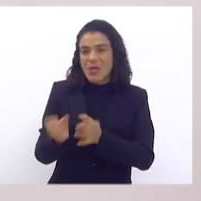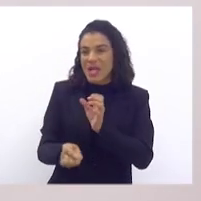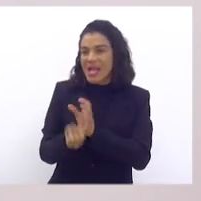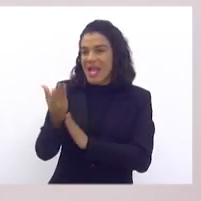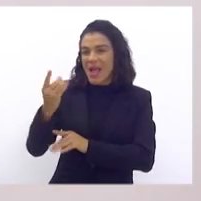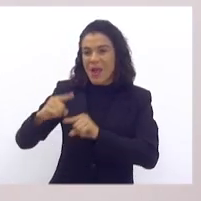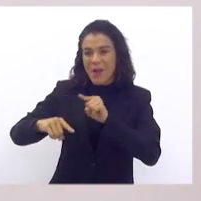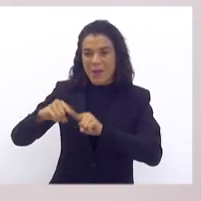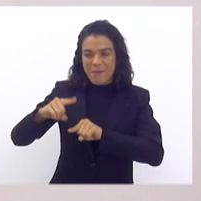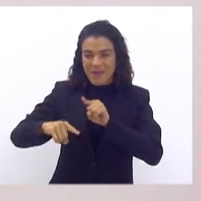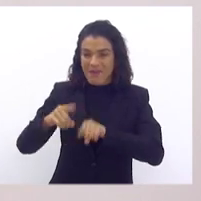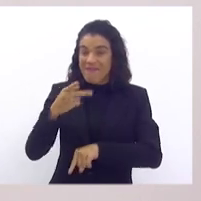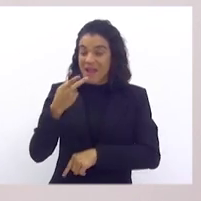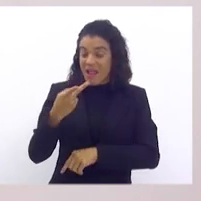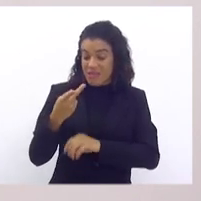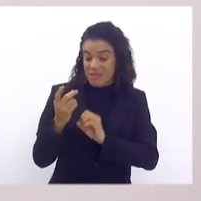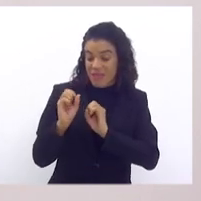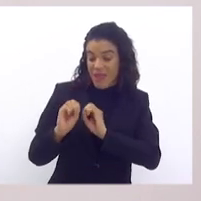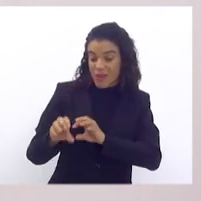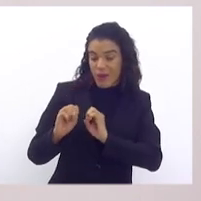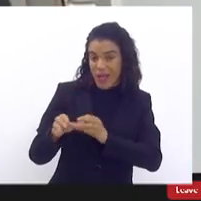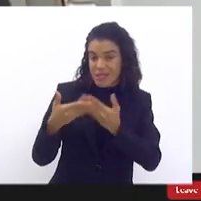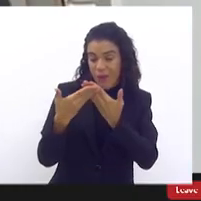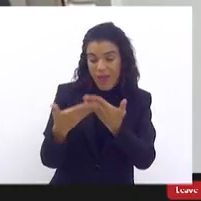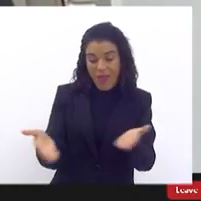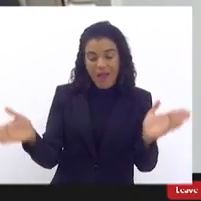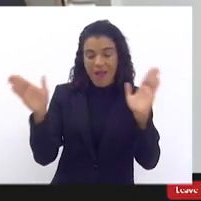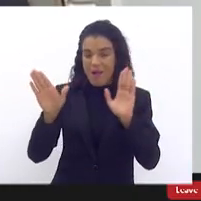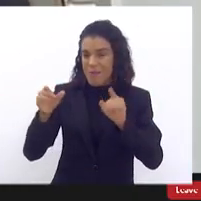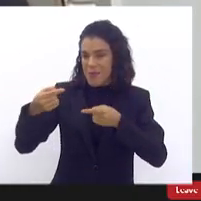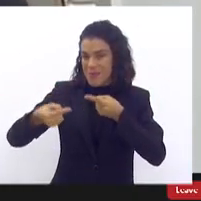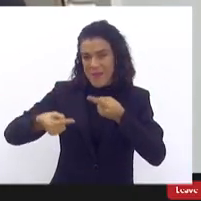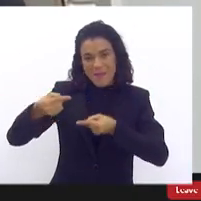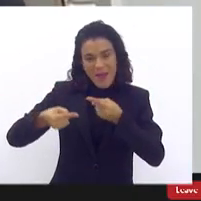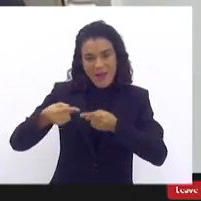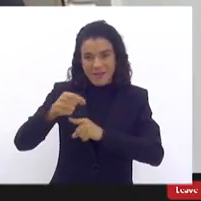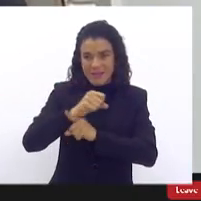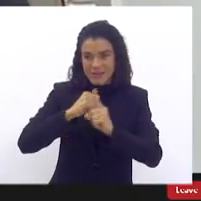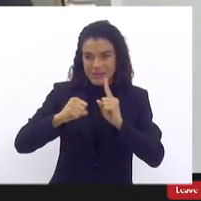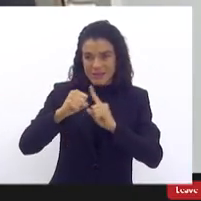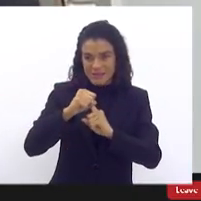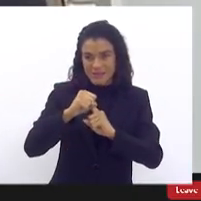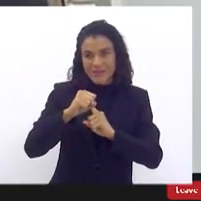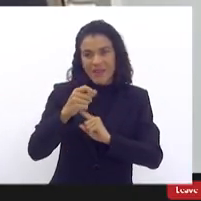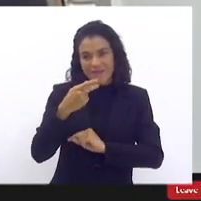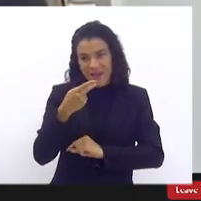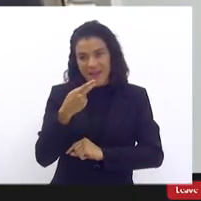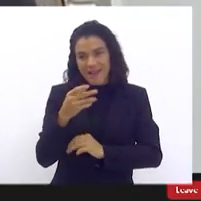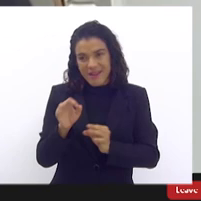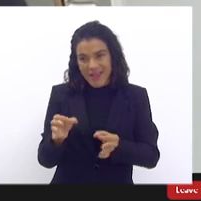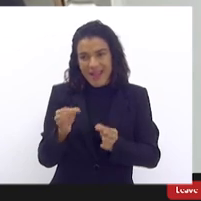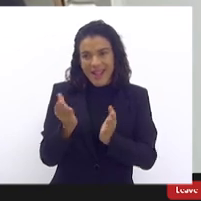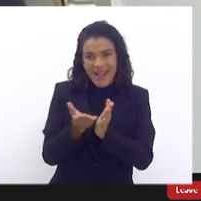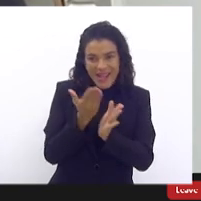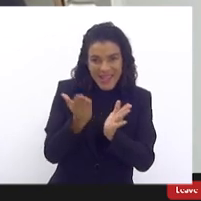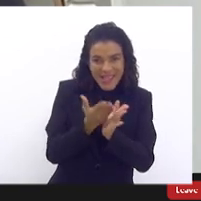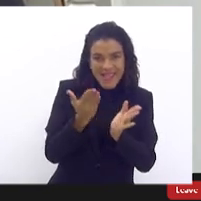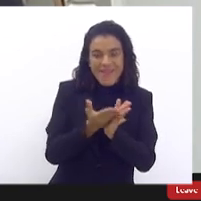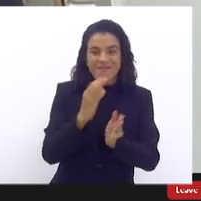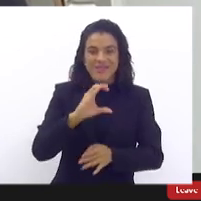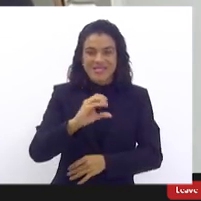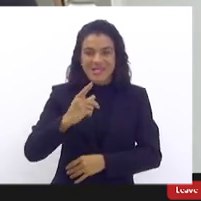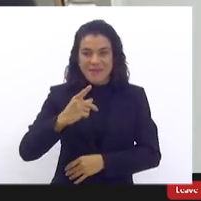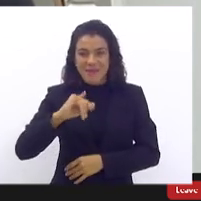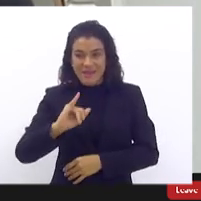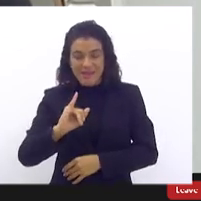gente quando está falando de educação está falando muito mais amplamente de um debate na sociedade, aí você menciona, né, livros, CPI, todas